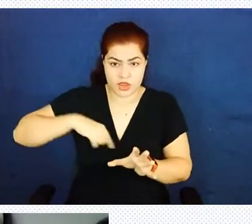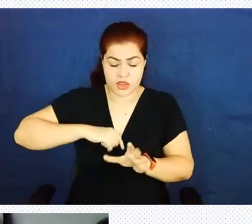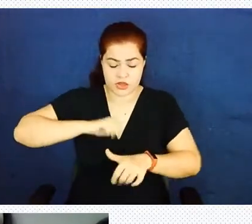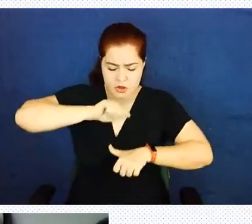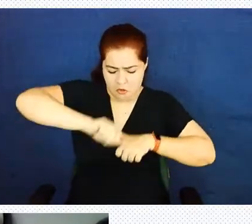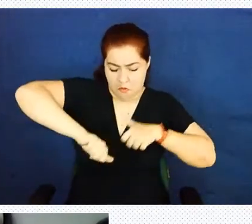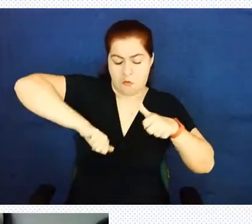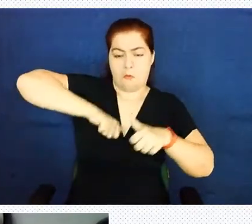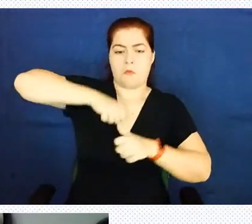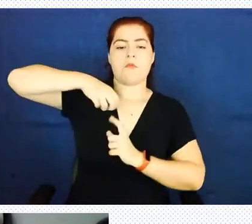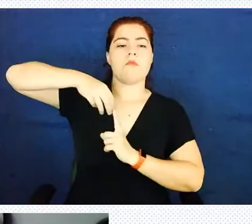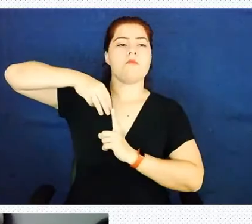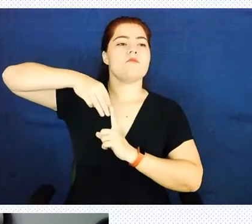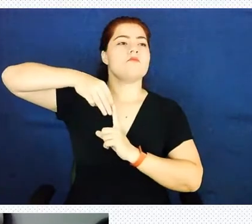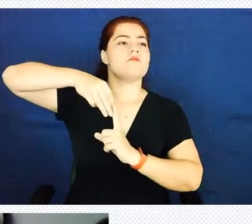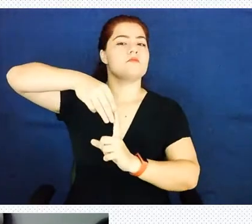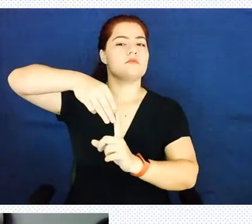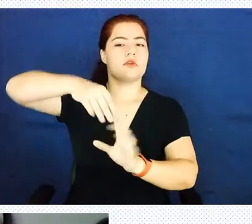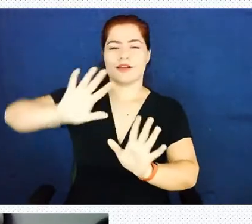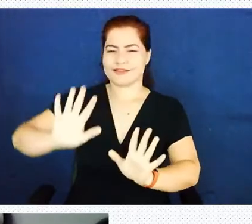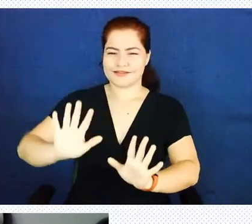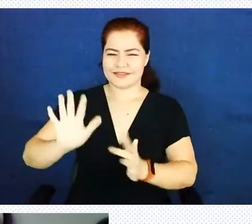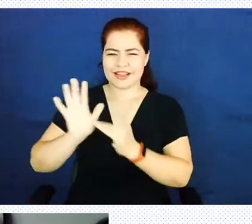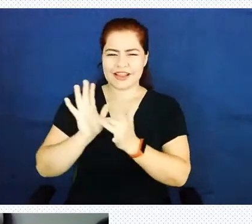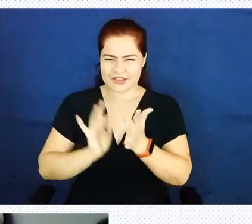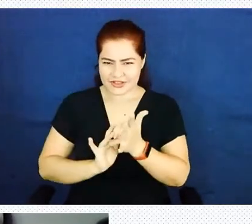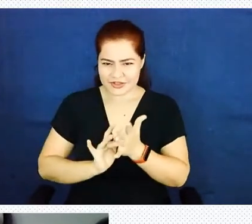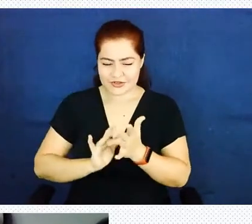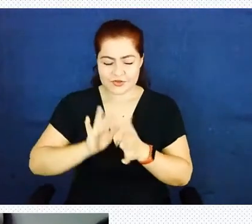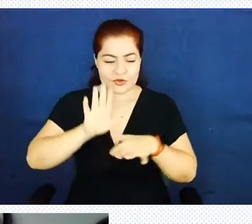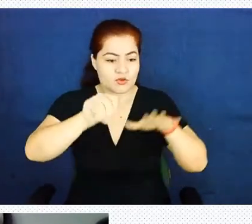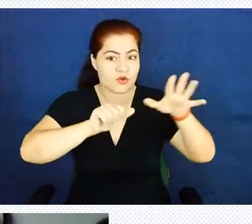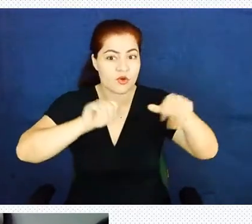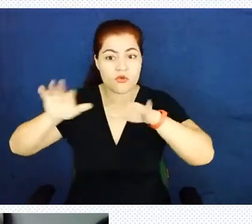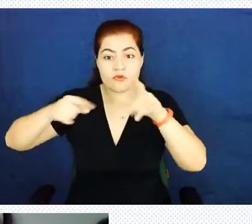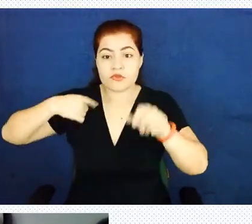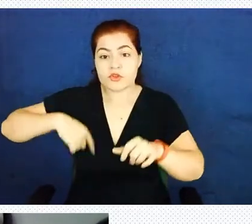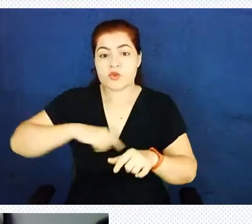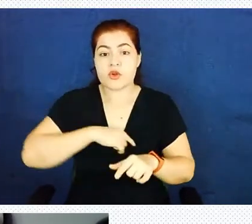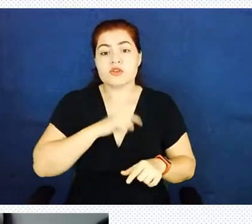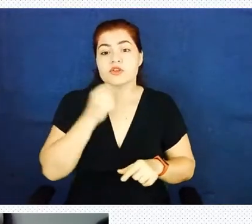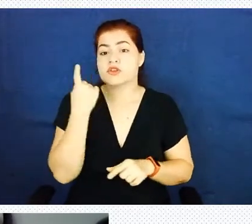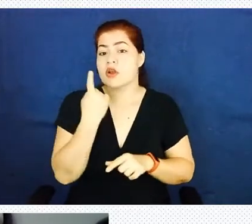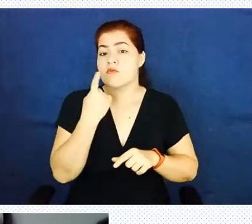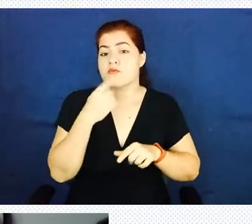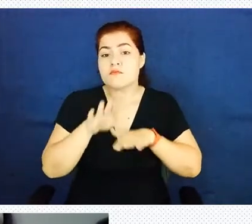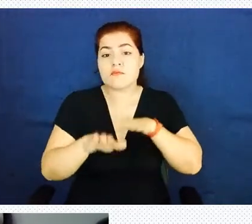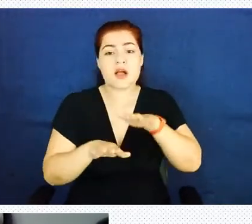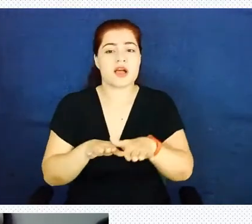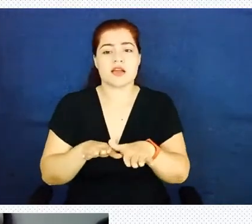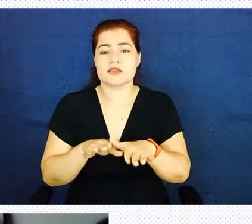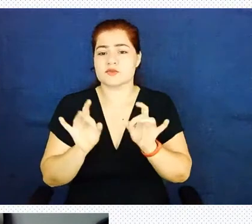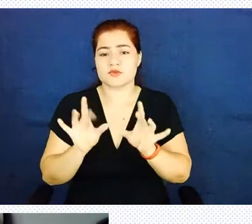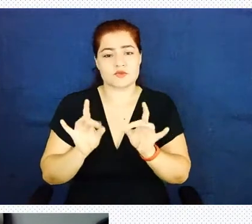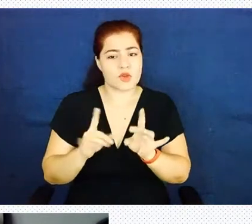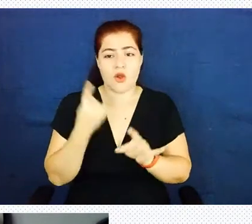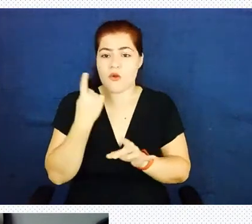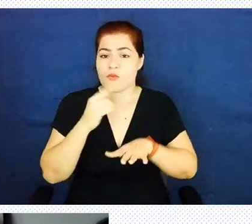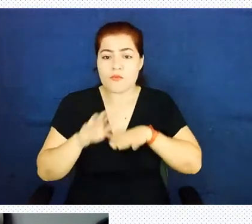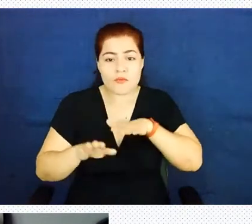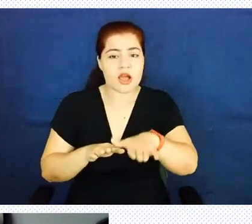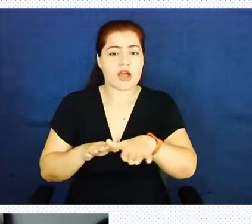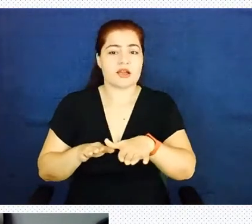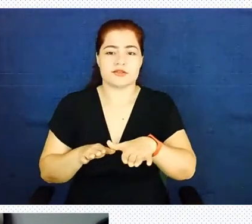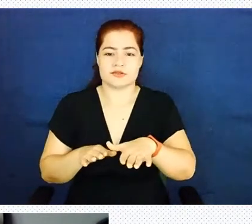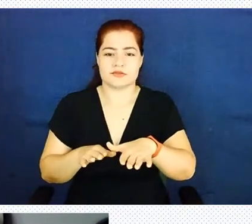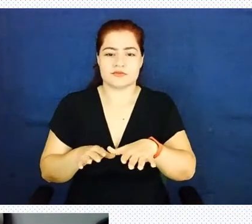missionários. Jesus, quando convidou a gente a dar mais um passo. A dar mais um passo.